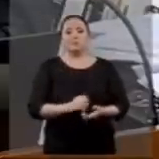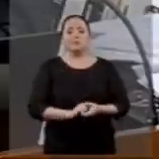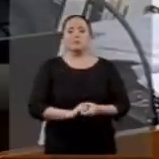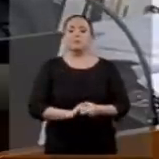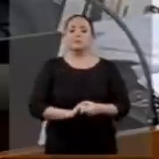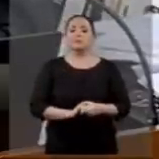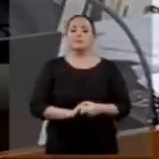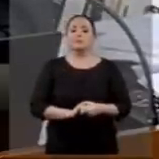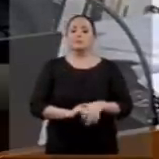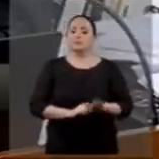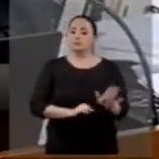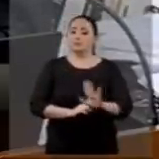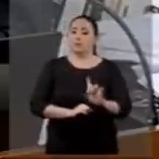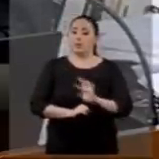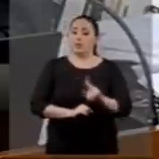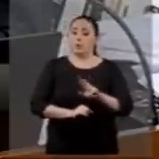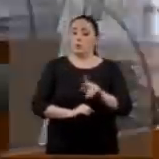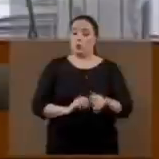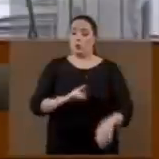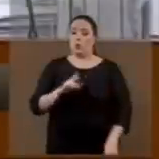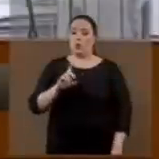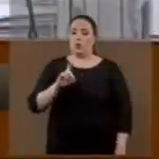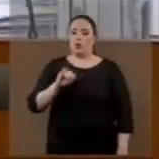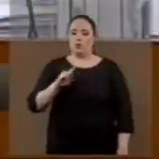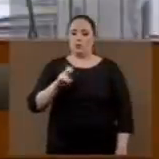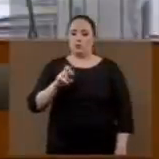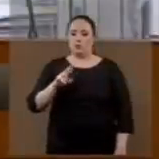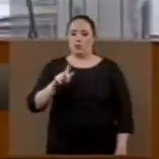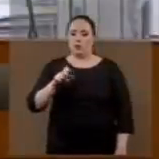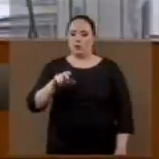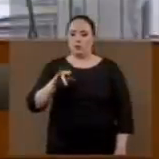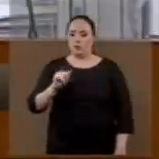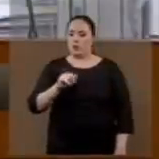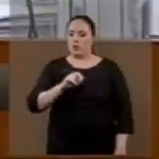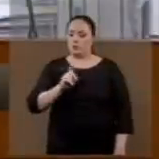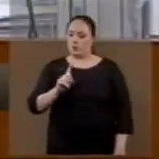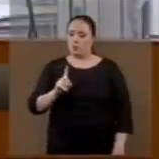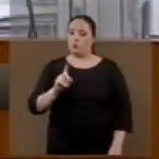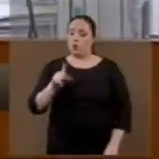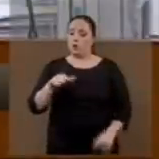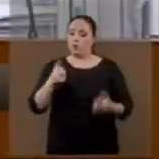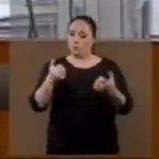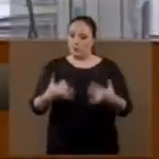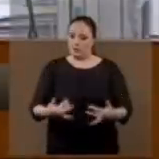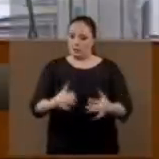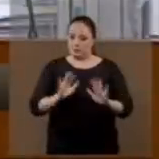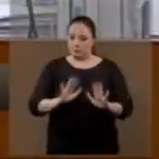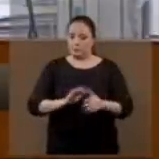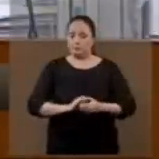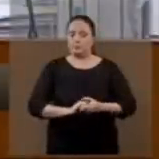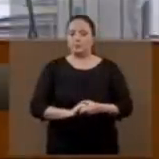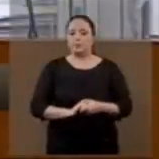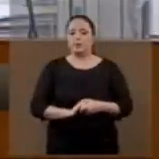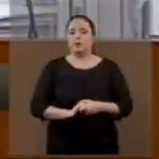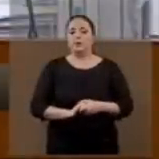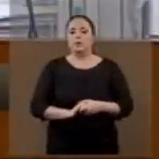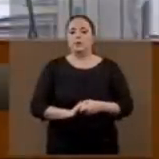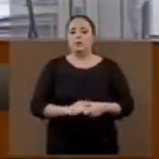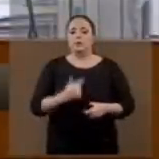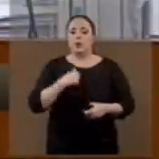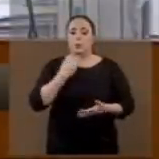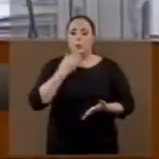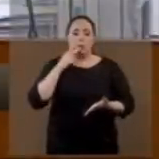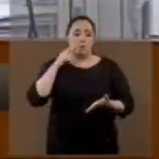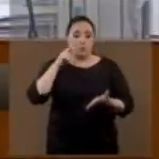divergência. Não é nem divergência. Aqui é uma explicação, ministro, desculpa. Quando eu lancei quando eu pedi